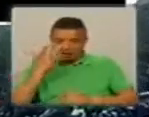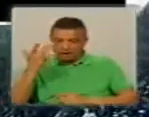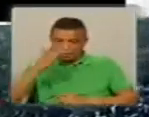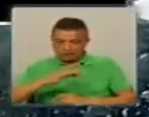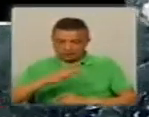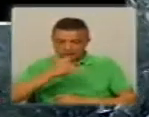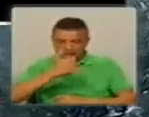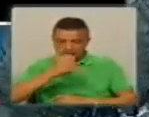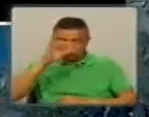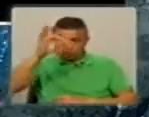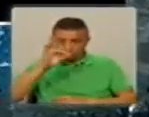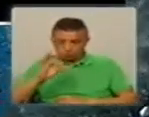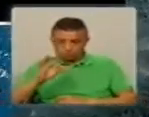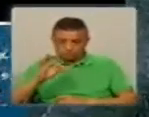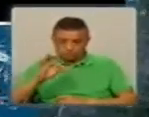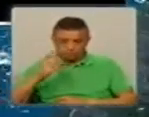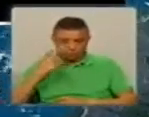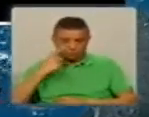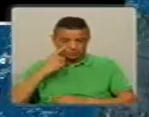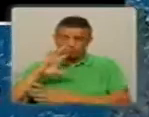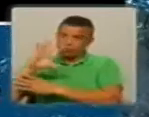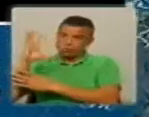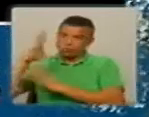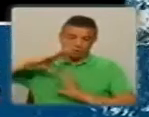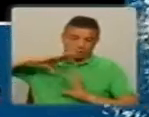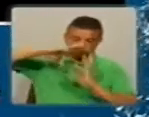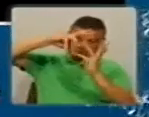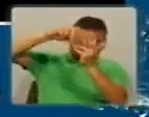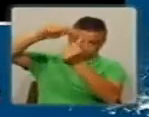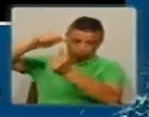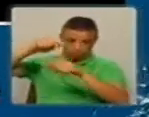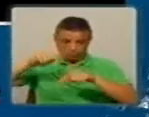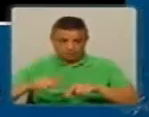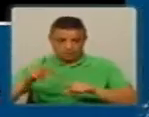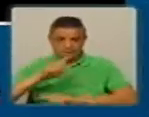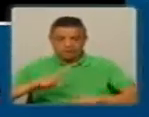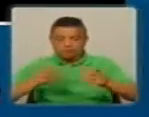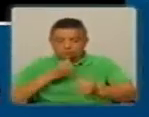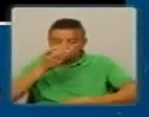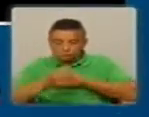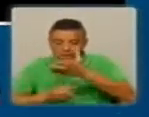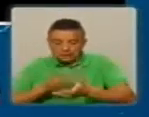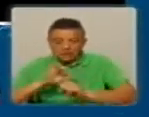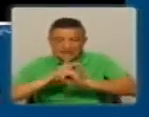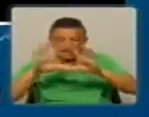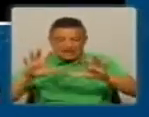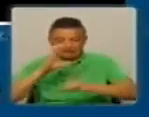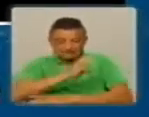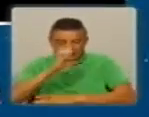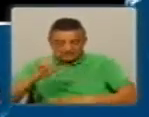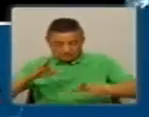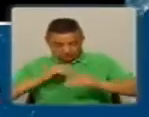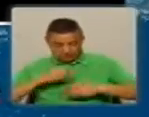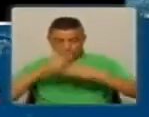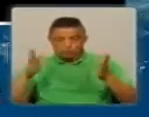cerca de 25% daquilo que nós conhecemos do universo e hoje em dia os astrónomos ainda não têm uma explicação científica aceita por